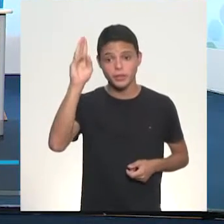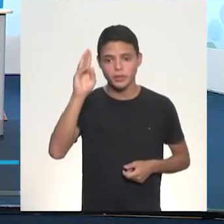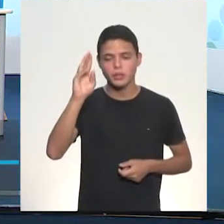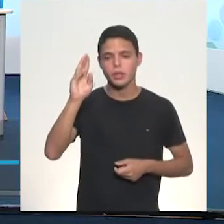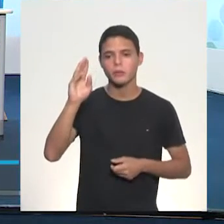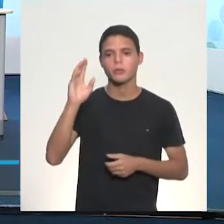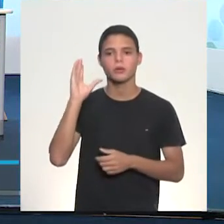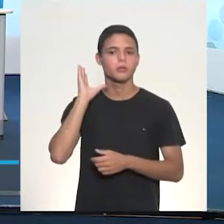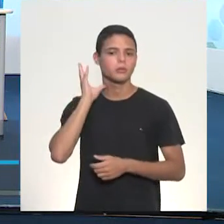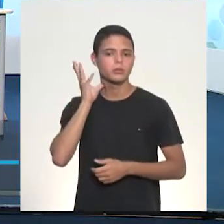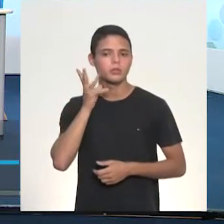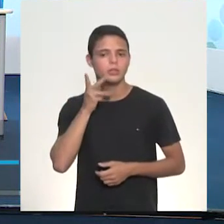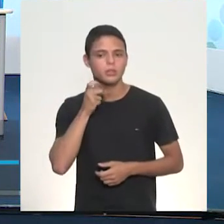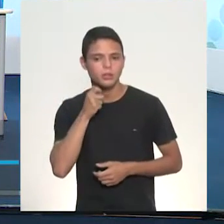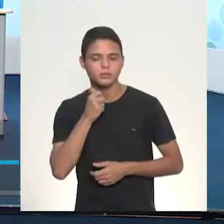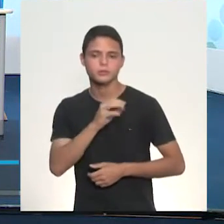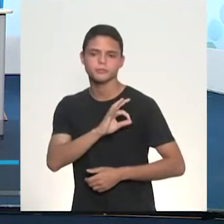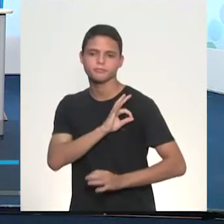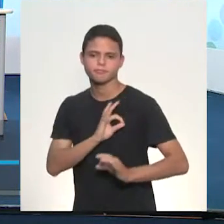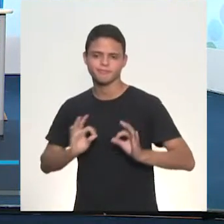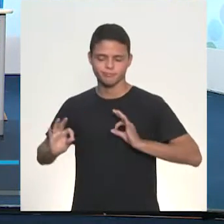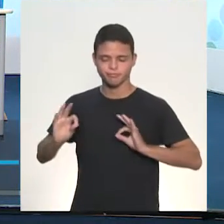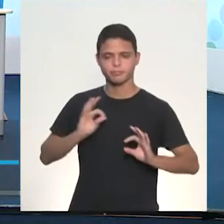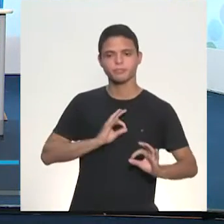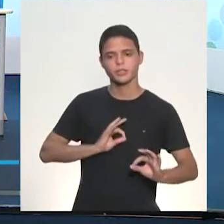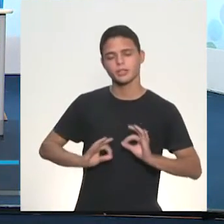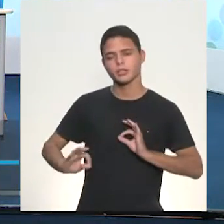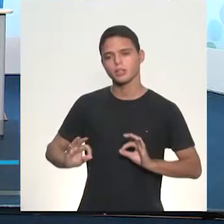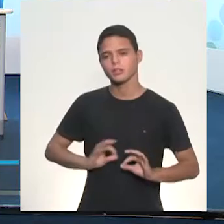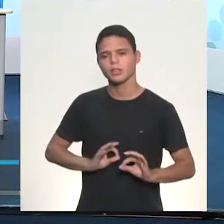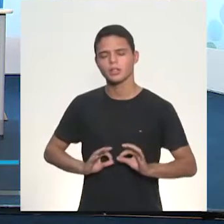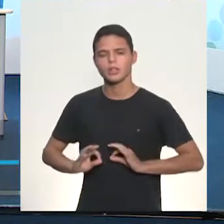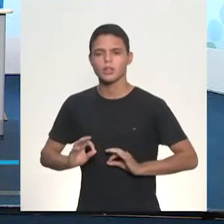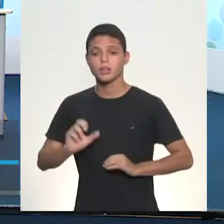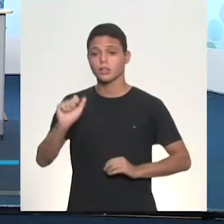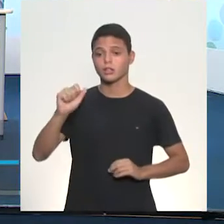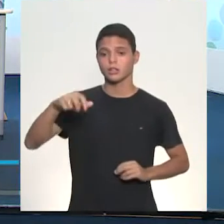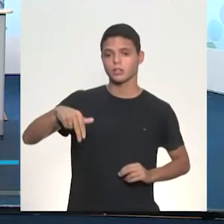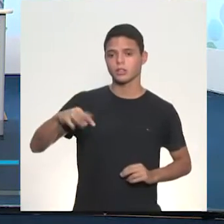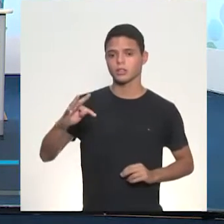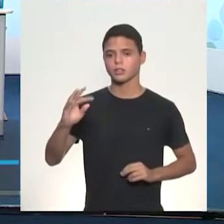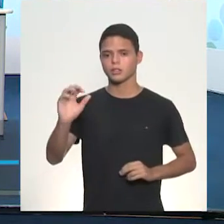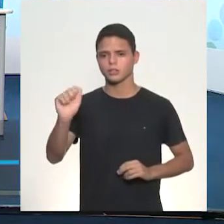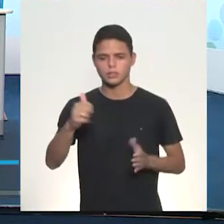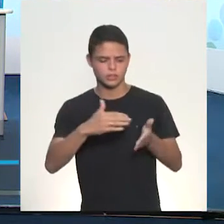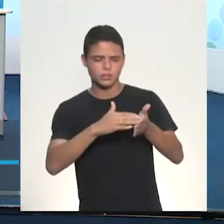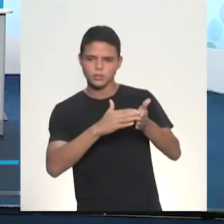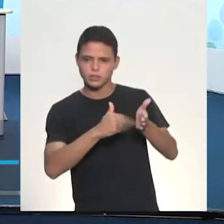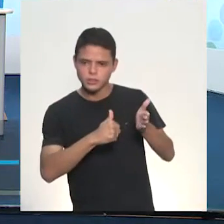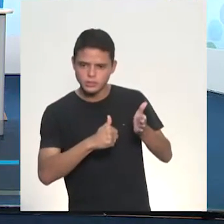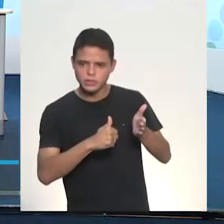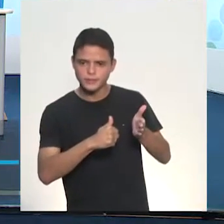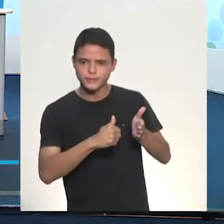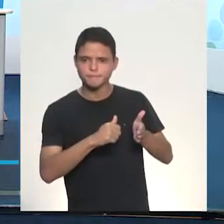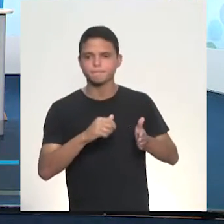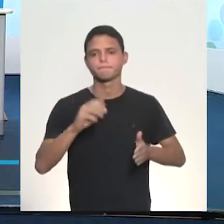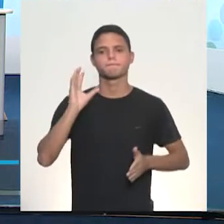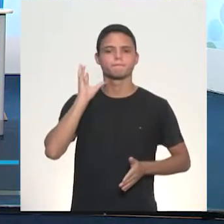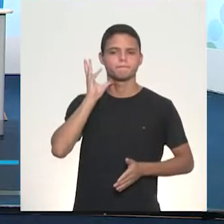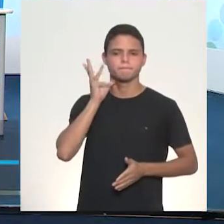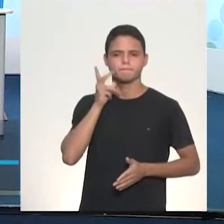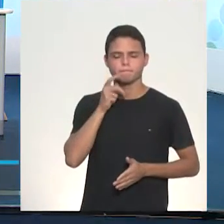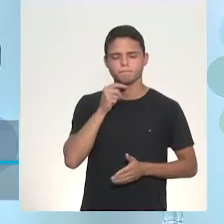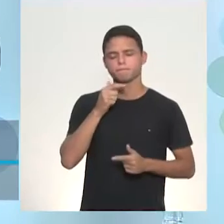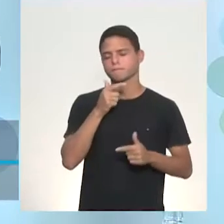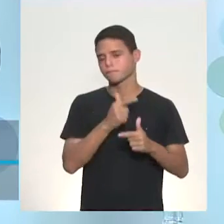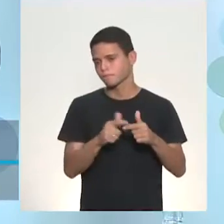dizer, se você tira a felino. anta, a onça é prejudicada. Vai ter problema. Na verdade, vai... Ela vai ficar vegetariana e ela não vai dar certo como vegetariana, rolar. né?